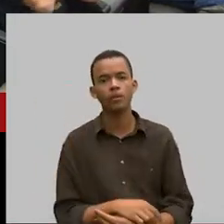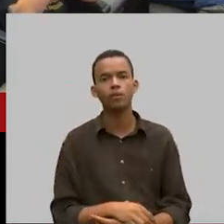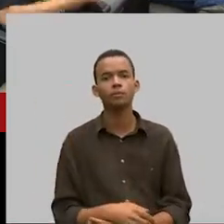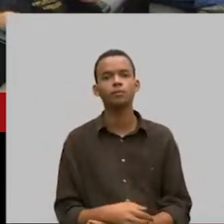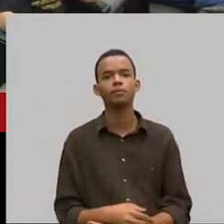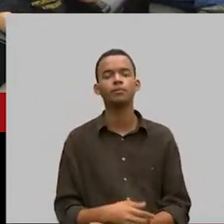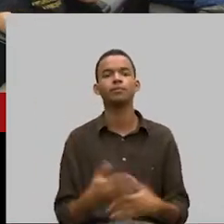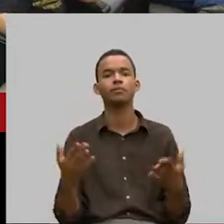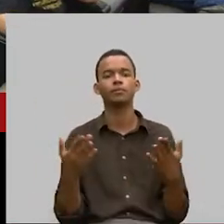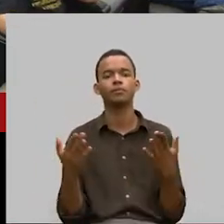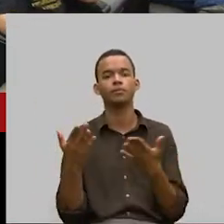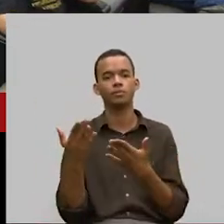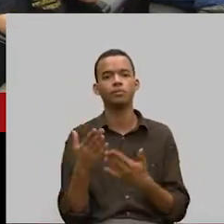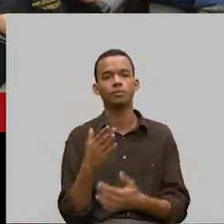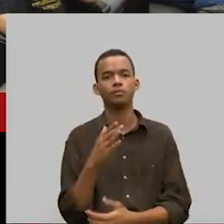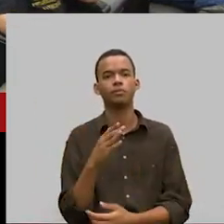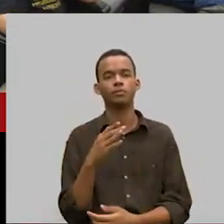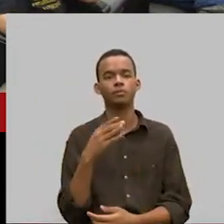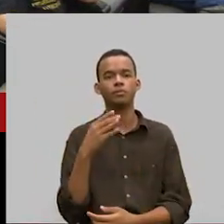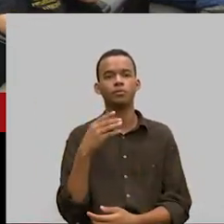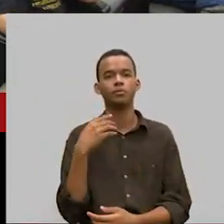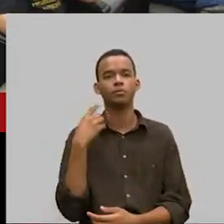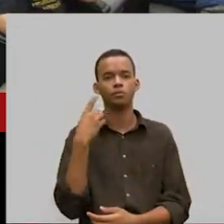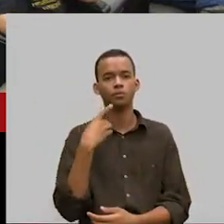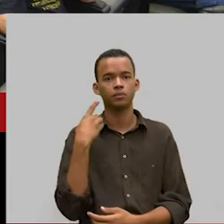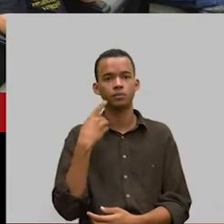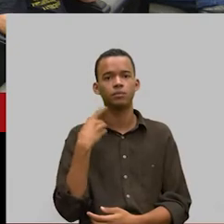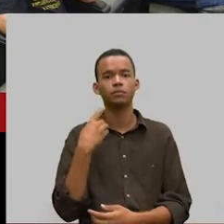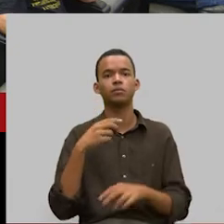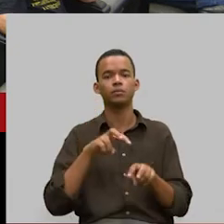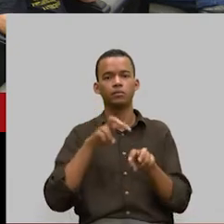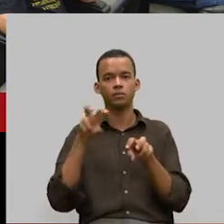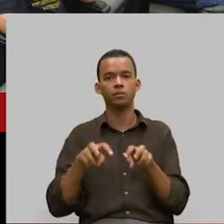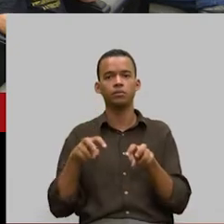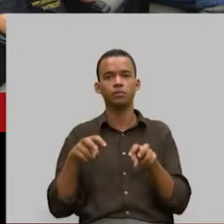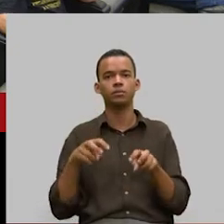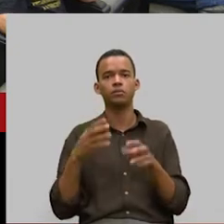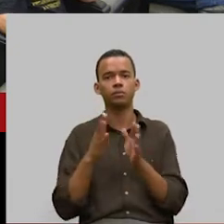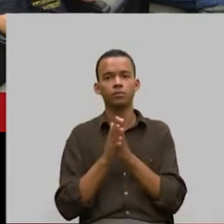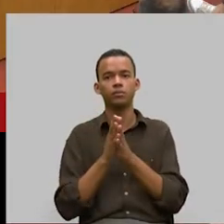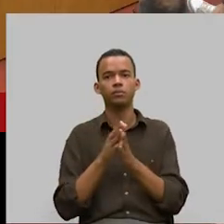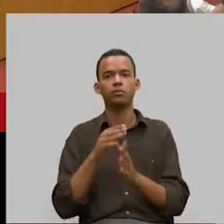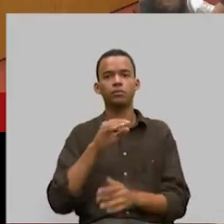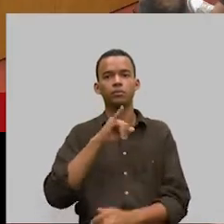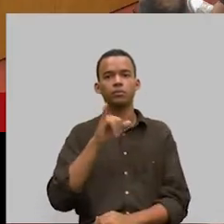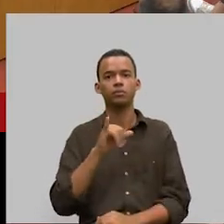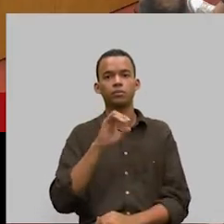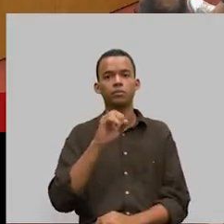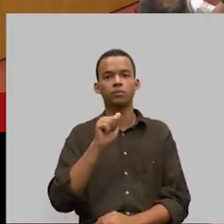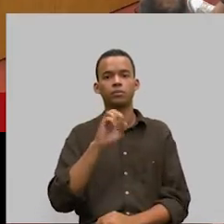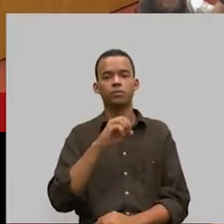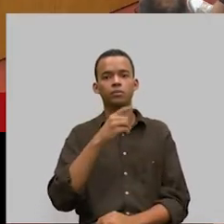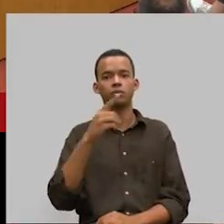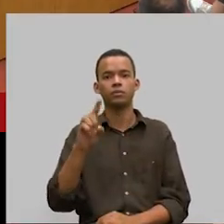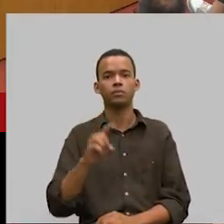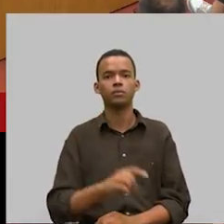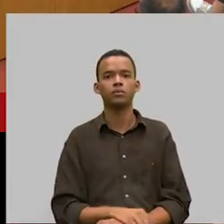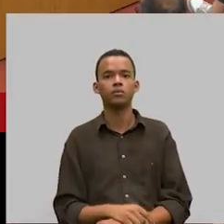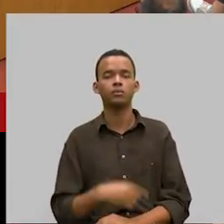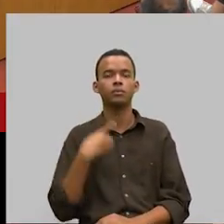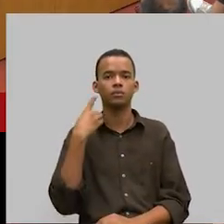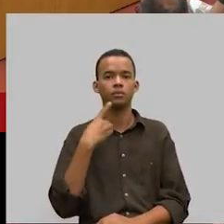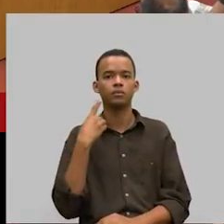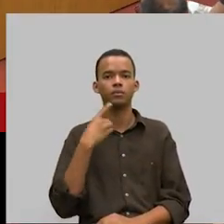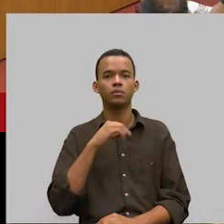natal antes convidar Deputado Padre João compor a mesa final conosco por favor juntos para